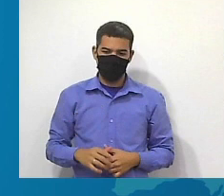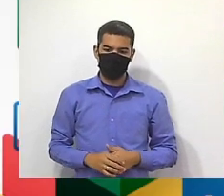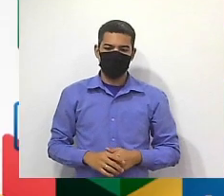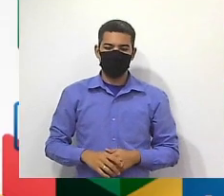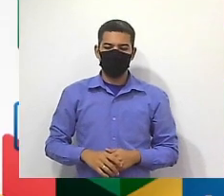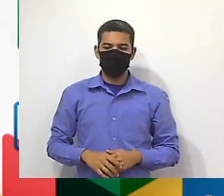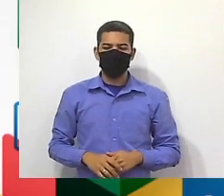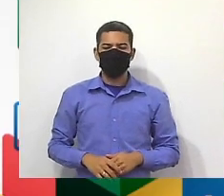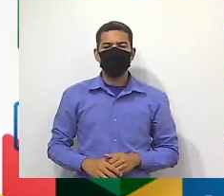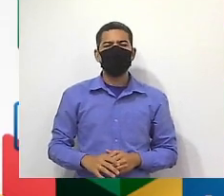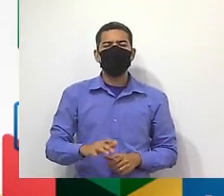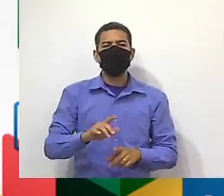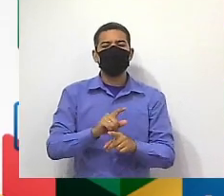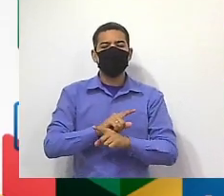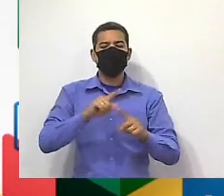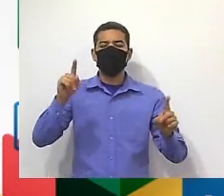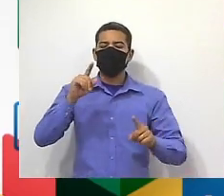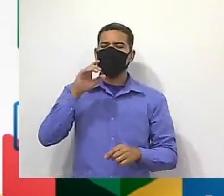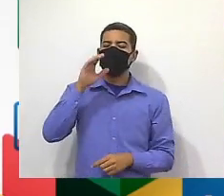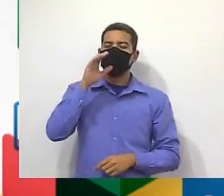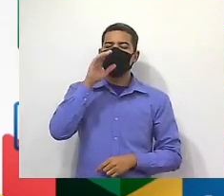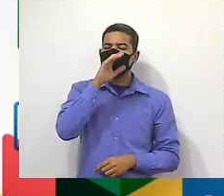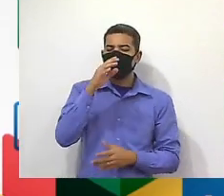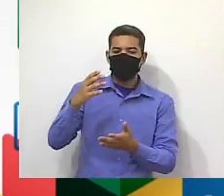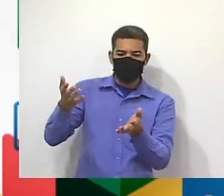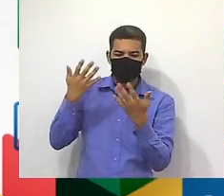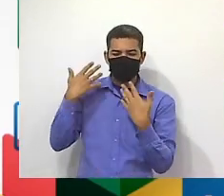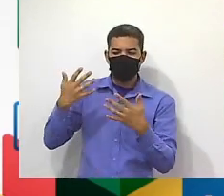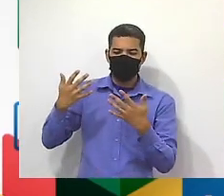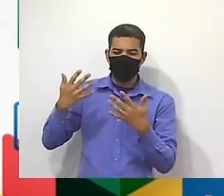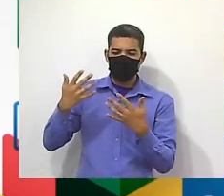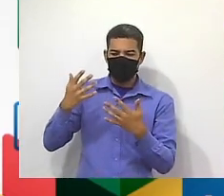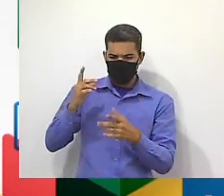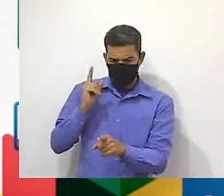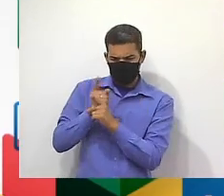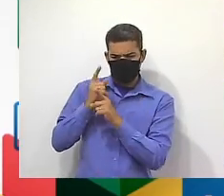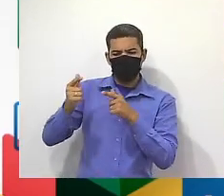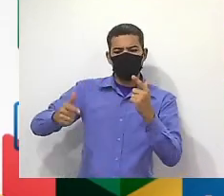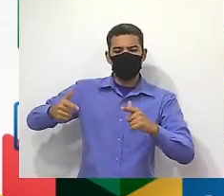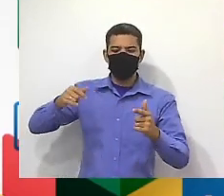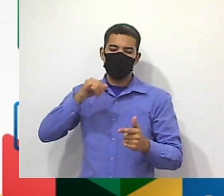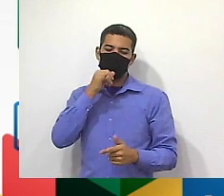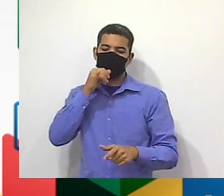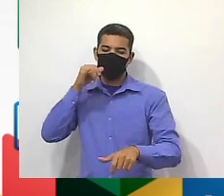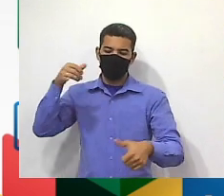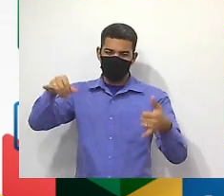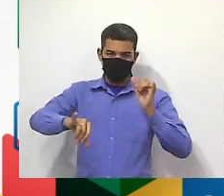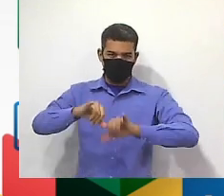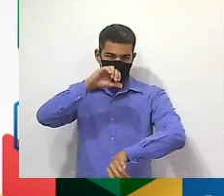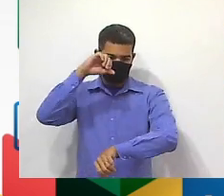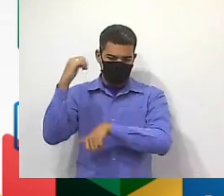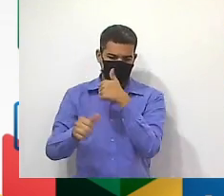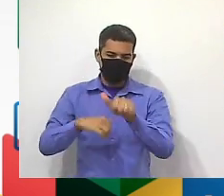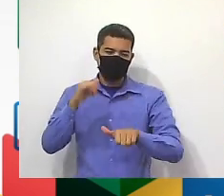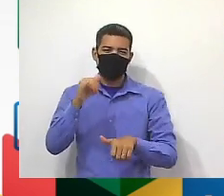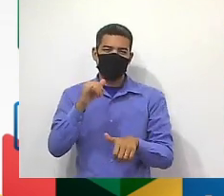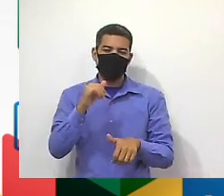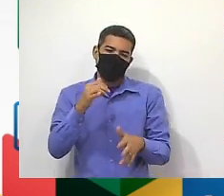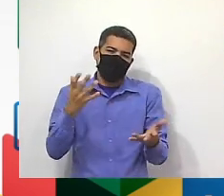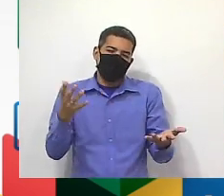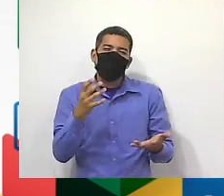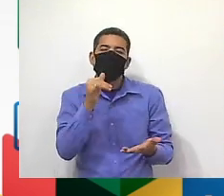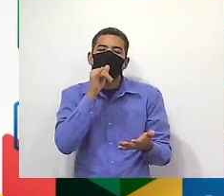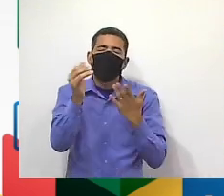de onde que vem esse calor quando eu tenho uma reação química? Por exemplo, quando você compra o combustível, a gasolina num posto